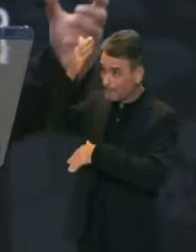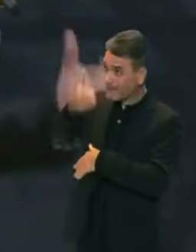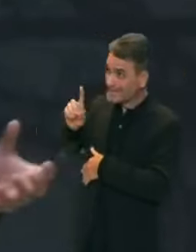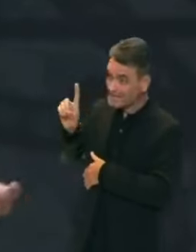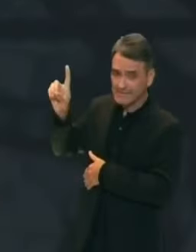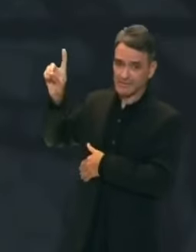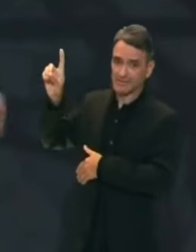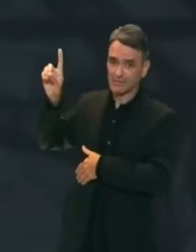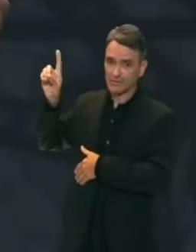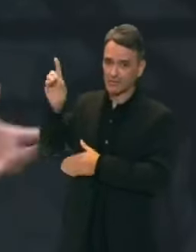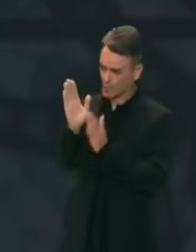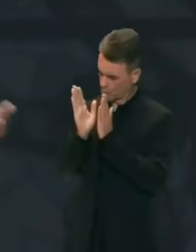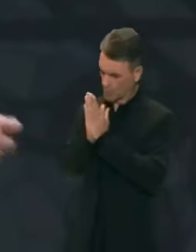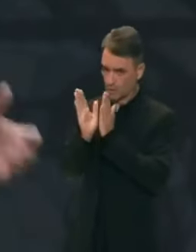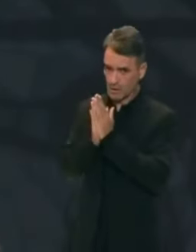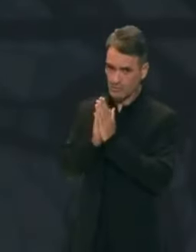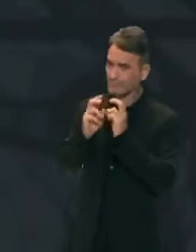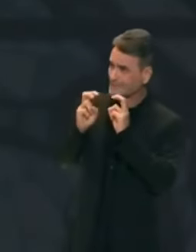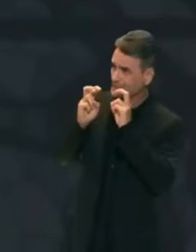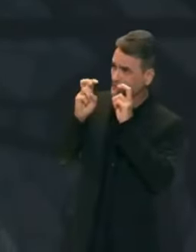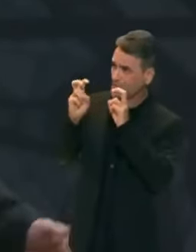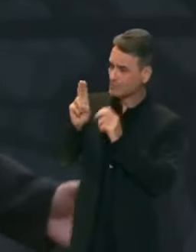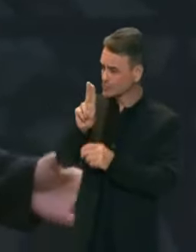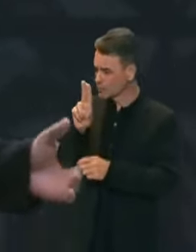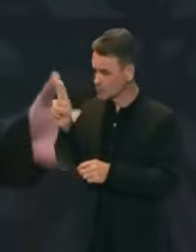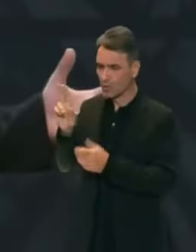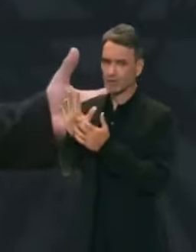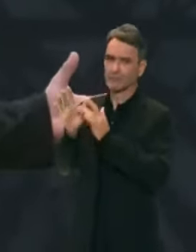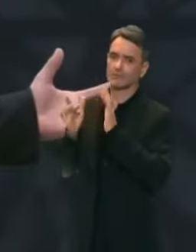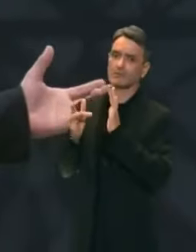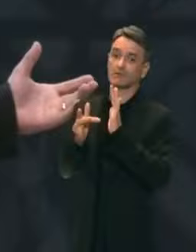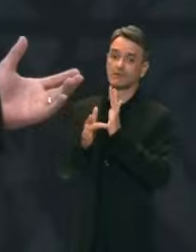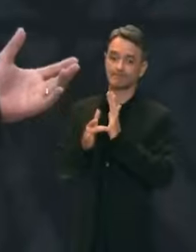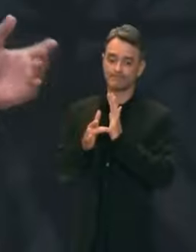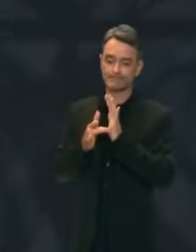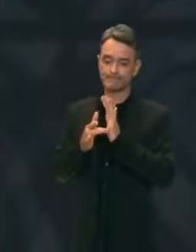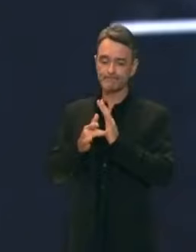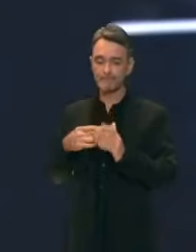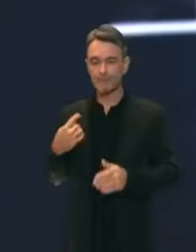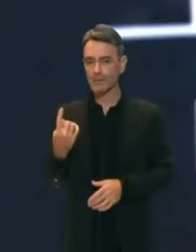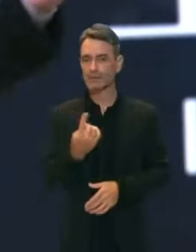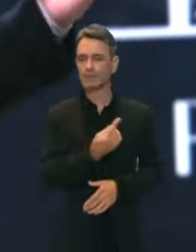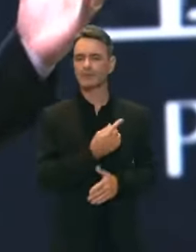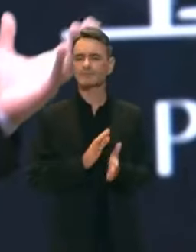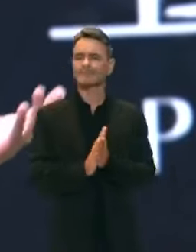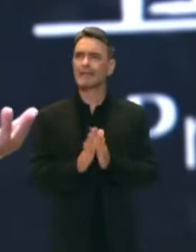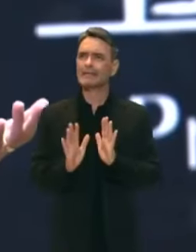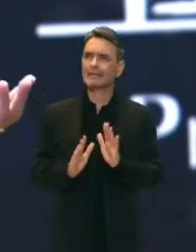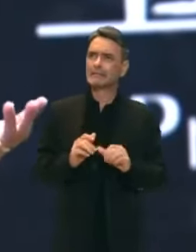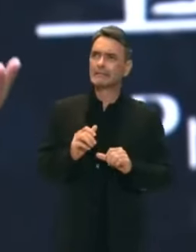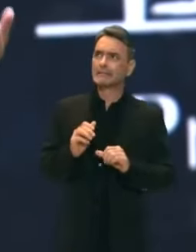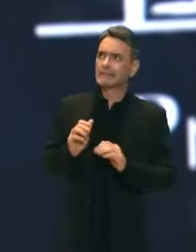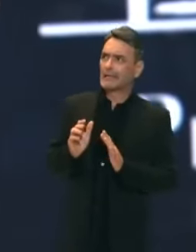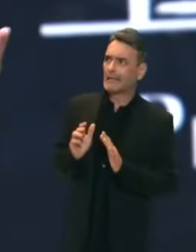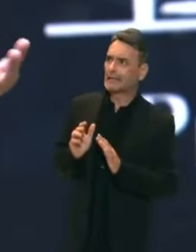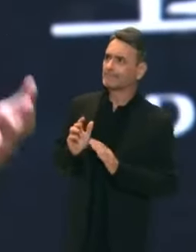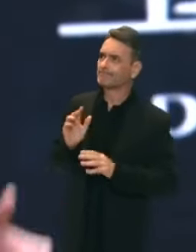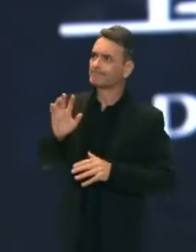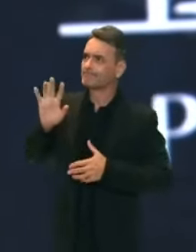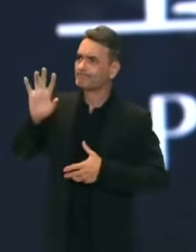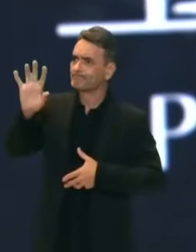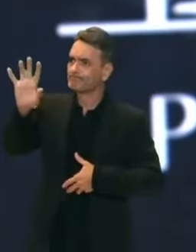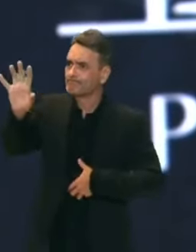e clamamos pelo nome de Jesus, é como se nós nos transformássemos em Jesus naquele